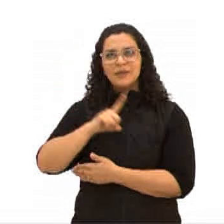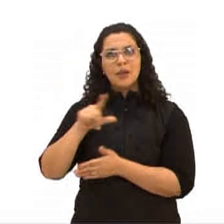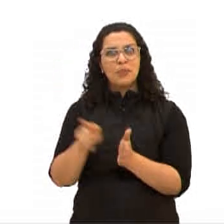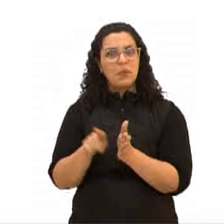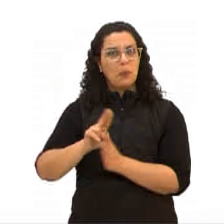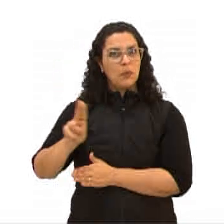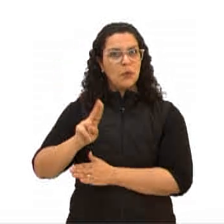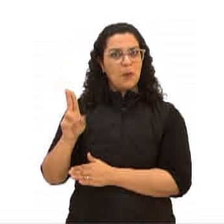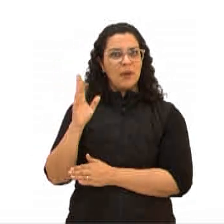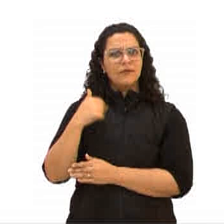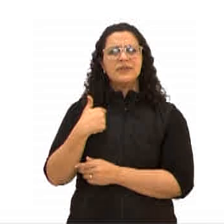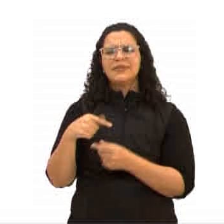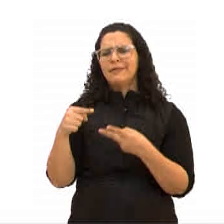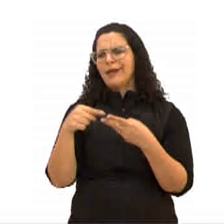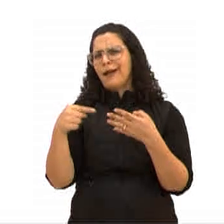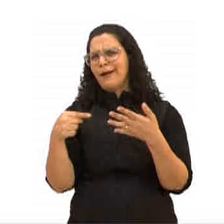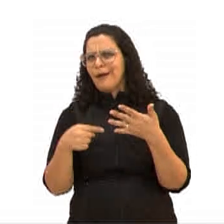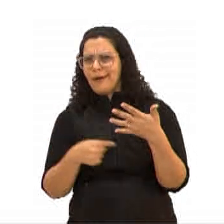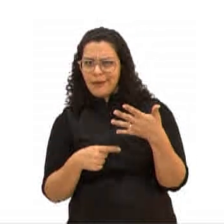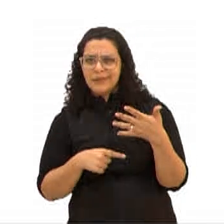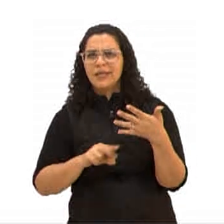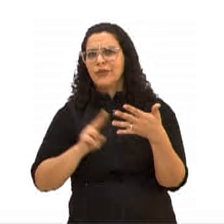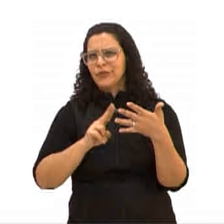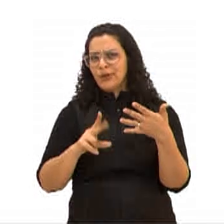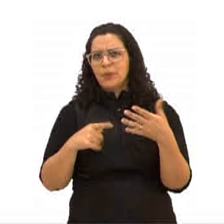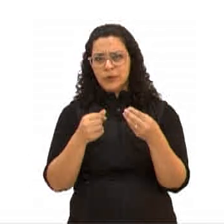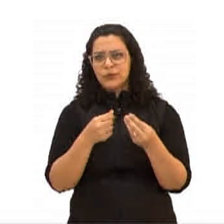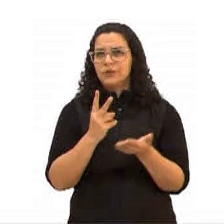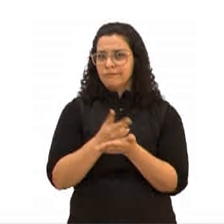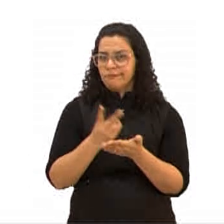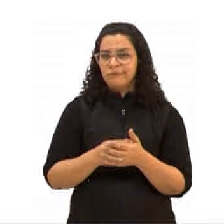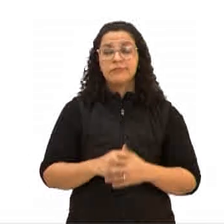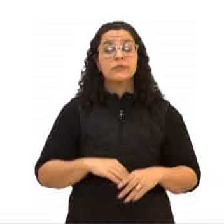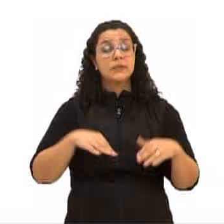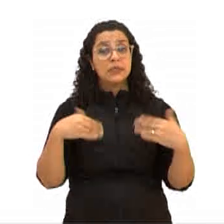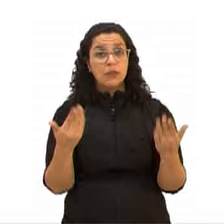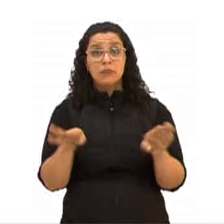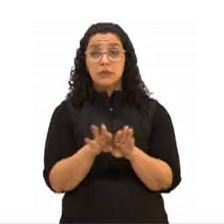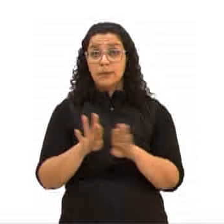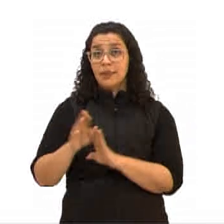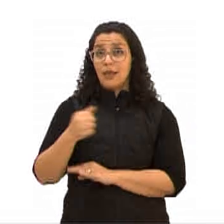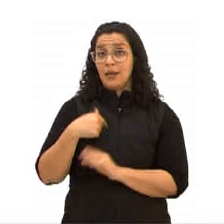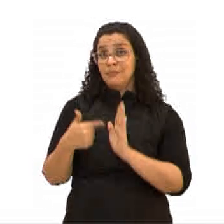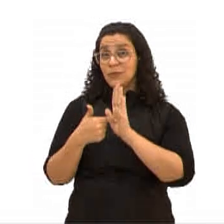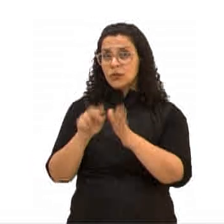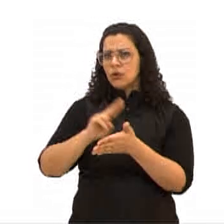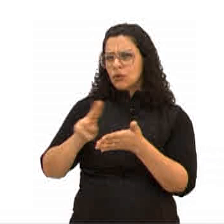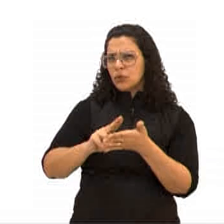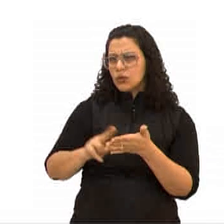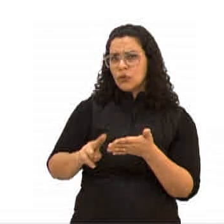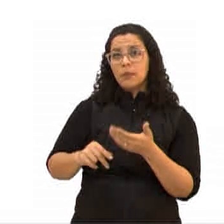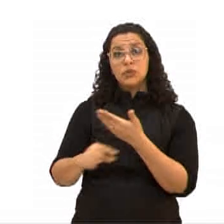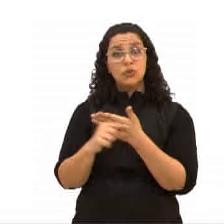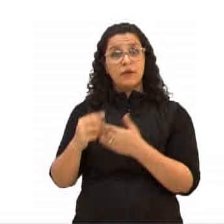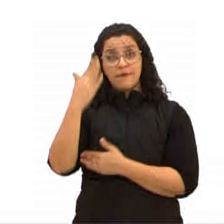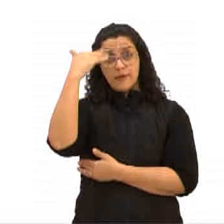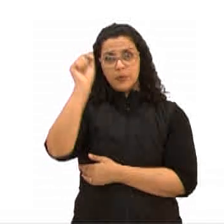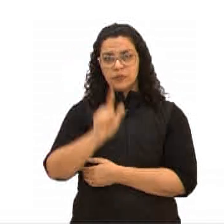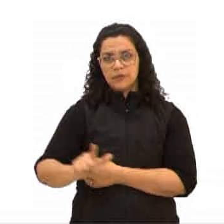da literatura, Graciliano Ramos, Machado de Assis e assim por diante. Então ela traz esses nomes da